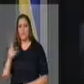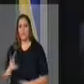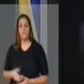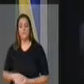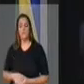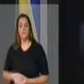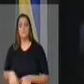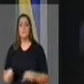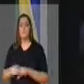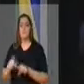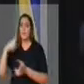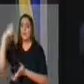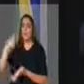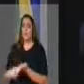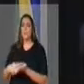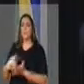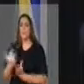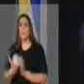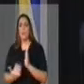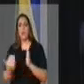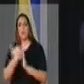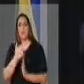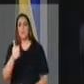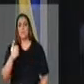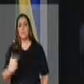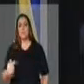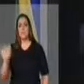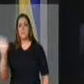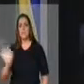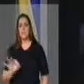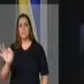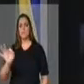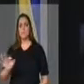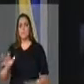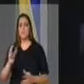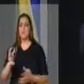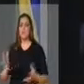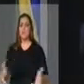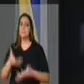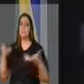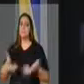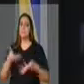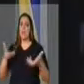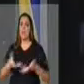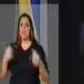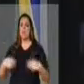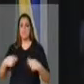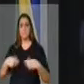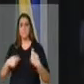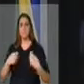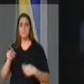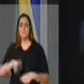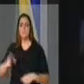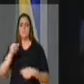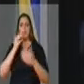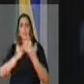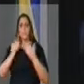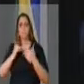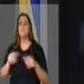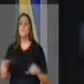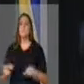em 17% o consumo de hortaliças e verduras e também de estabilizar a curva de